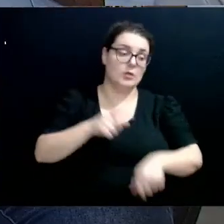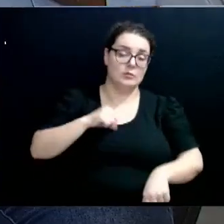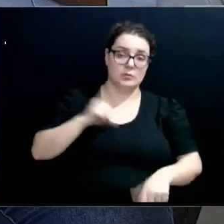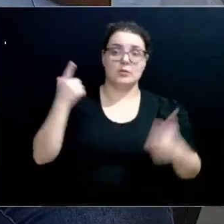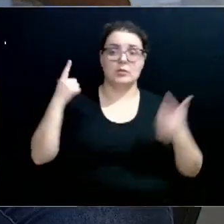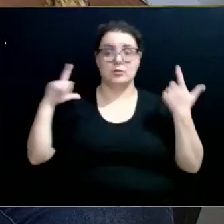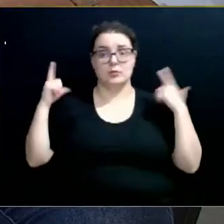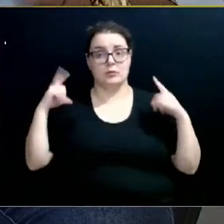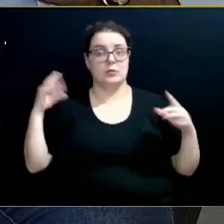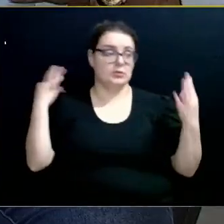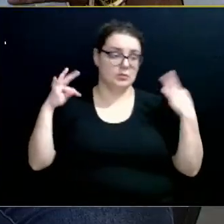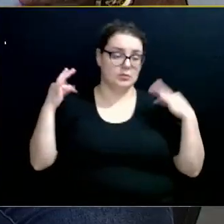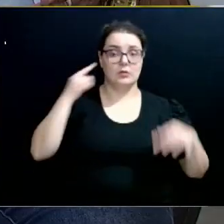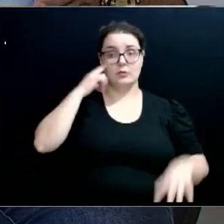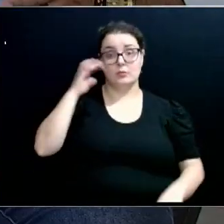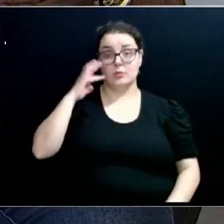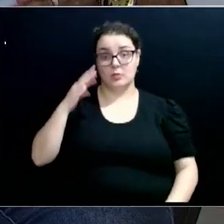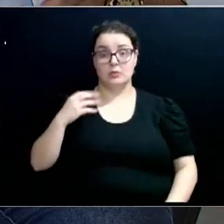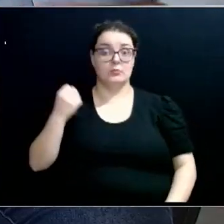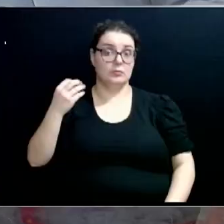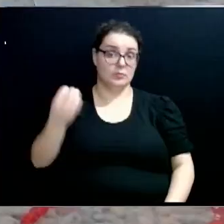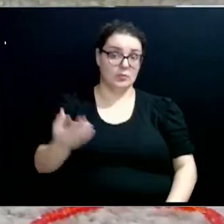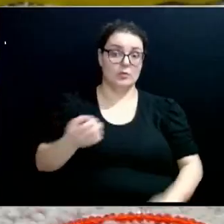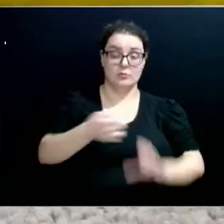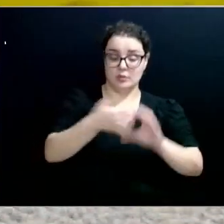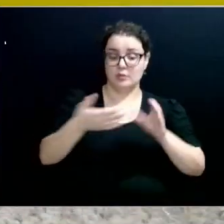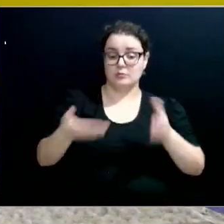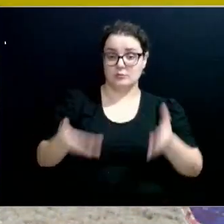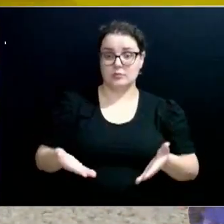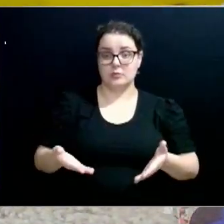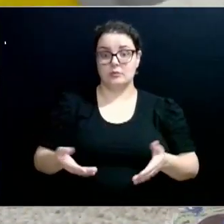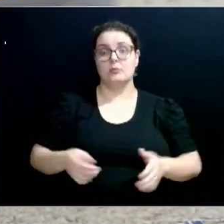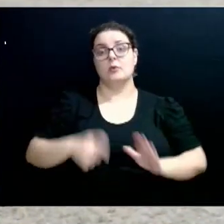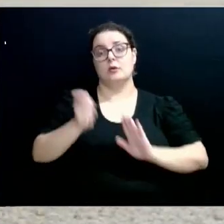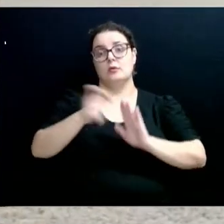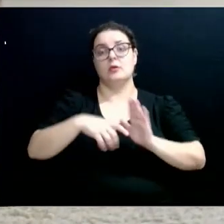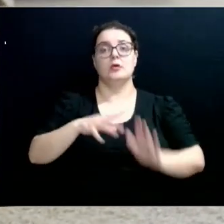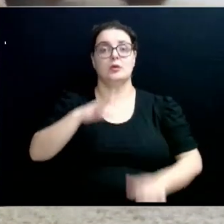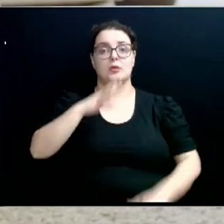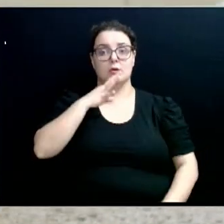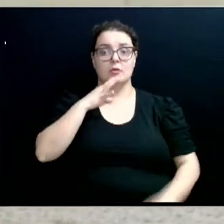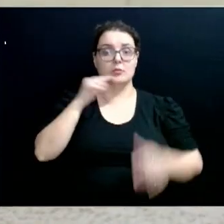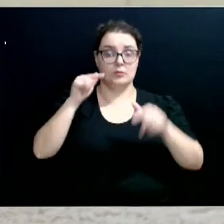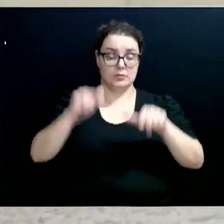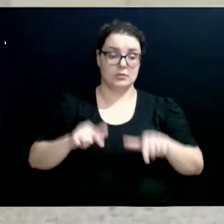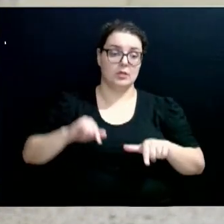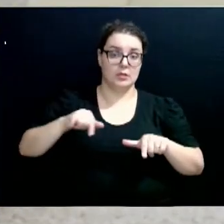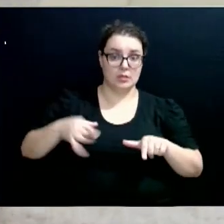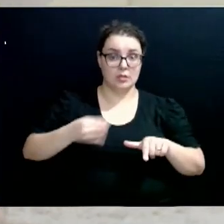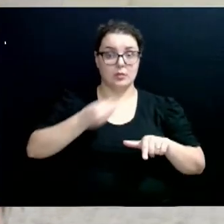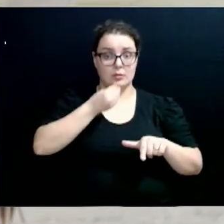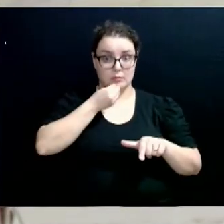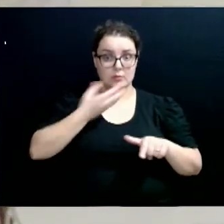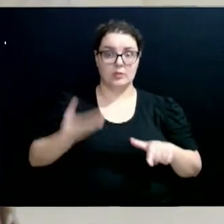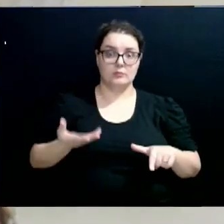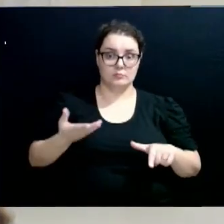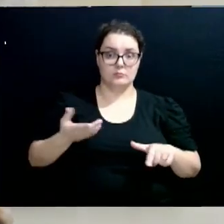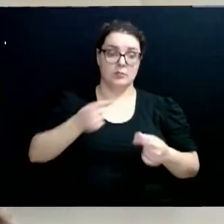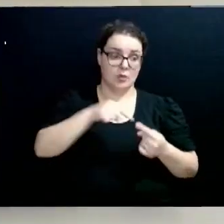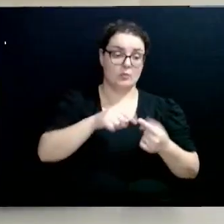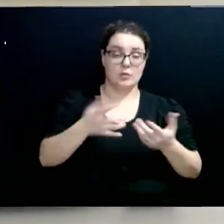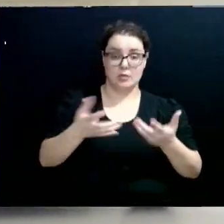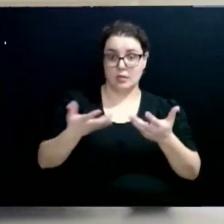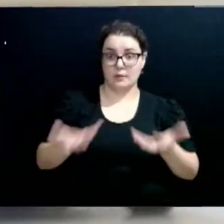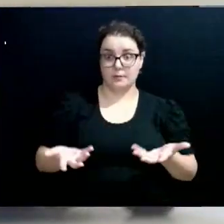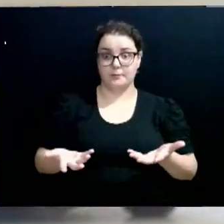aproveitar o tempo que terão de lazer ou de turismo, pensando numa viagem com essas características, para efetivamente conhecer a localidade e aproveitar